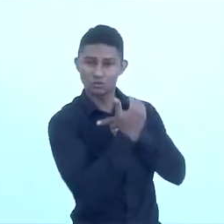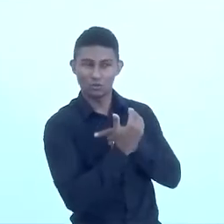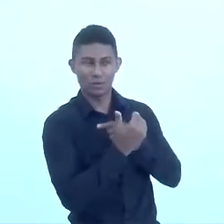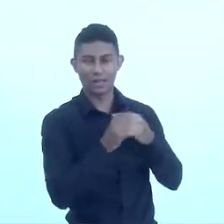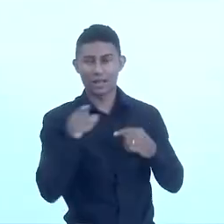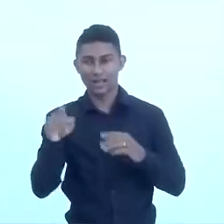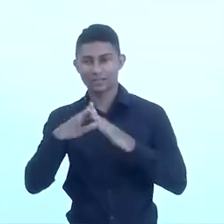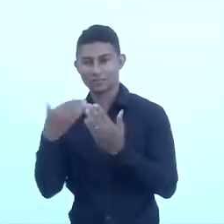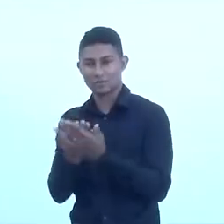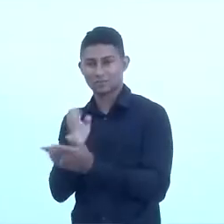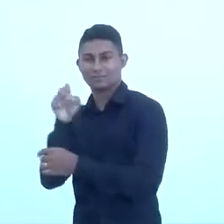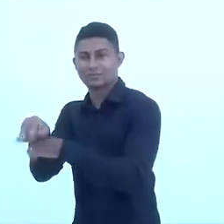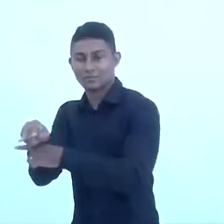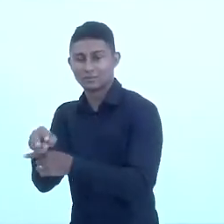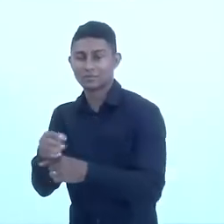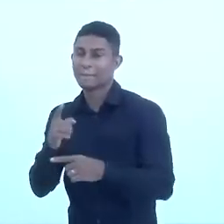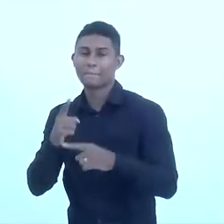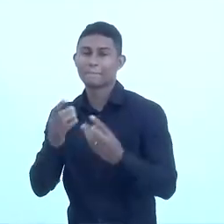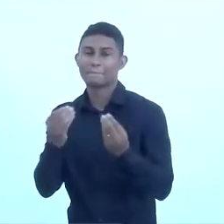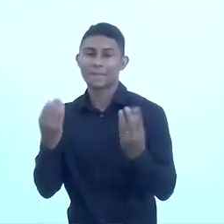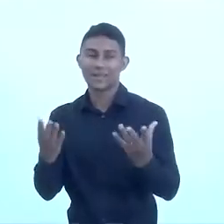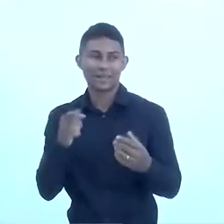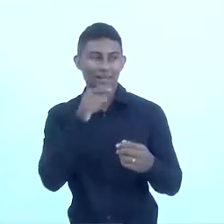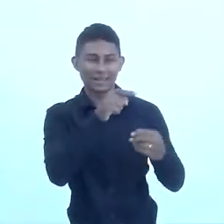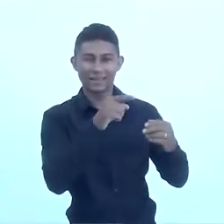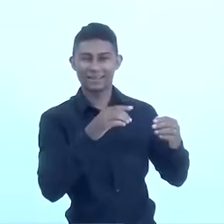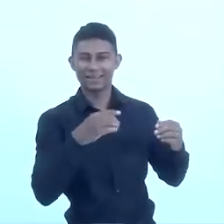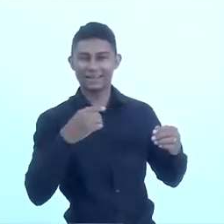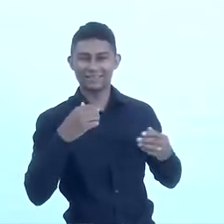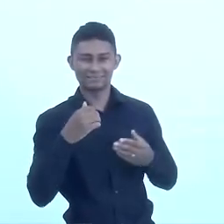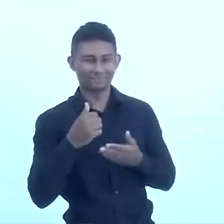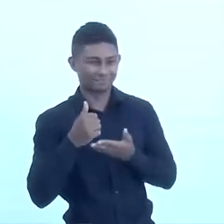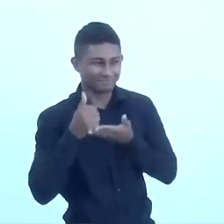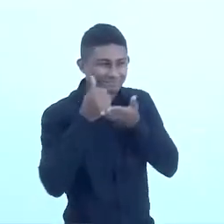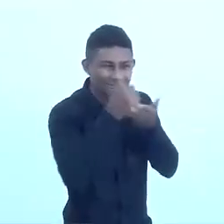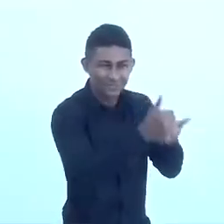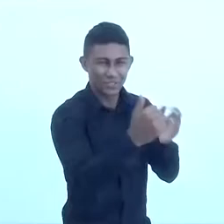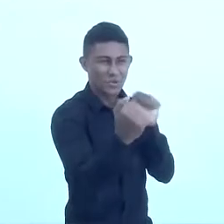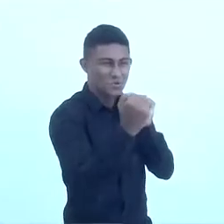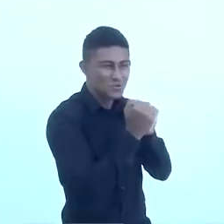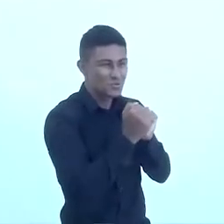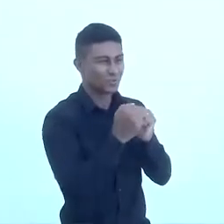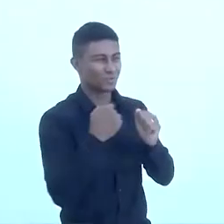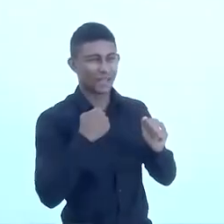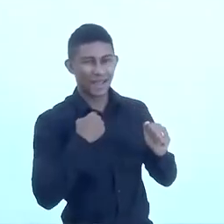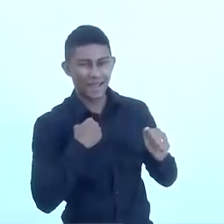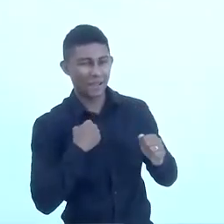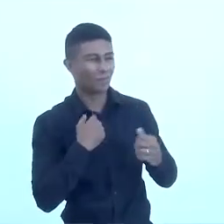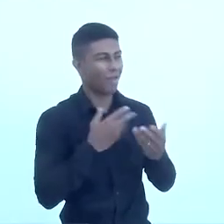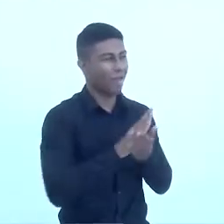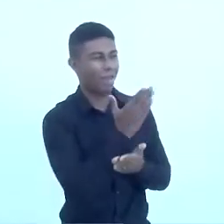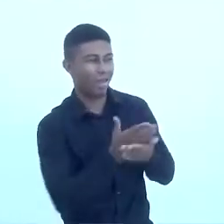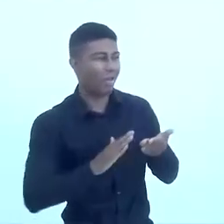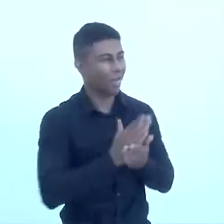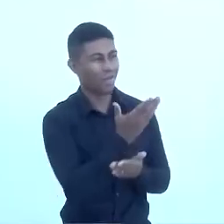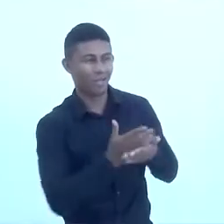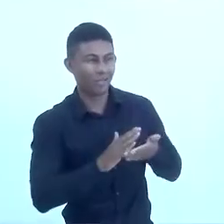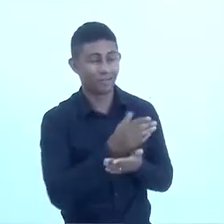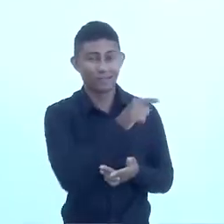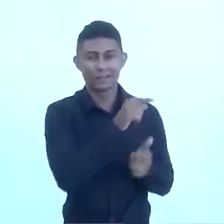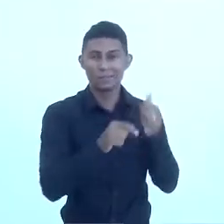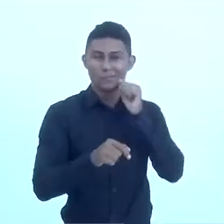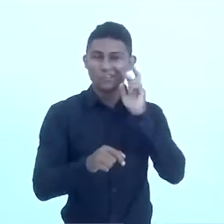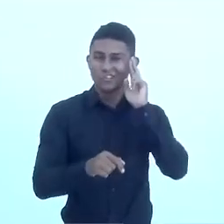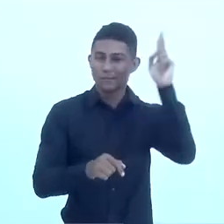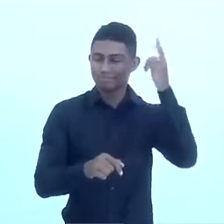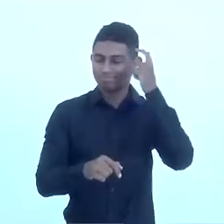aconteceu. Para eu não ficar o dia inteiro lá, né, dando despesa e incomodando em casa junto com a minha mãe, vamos